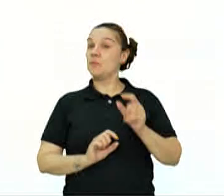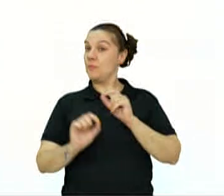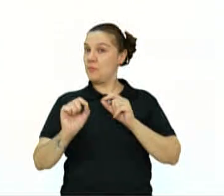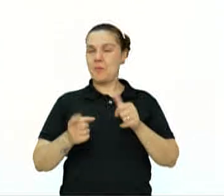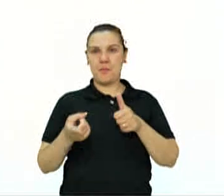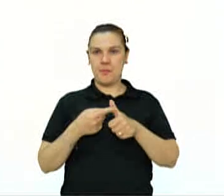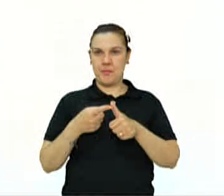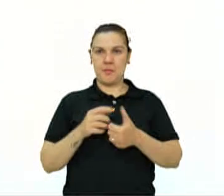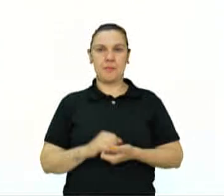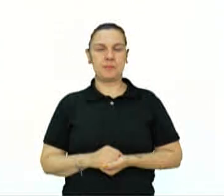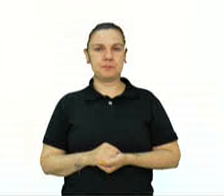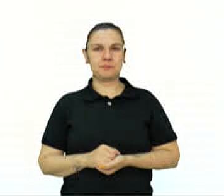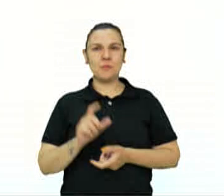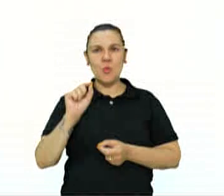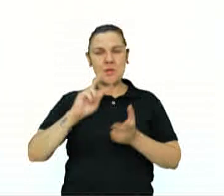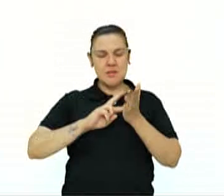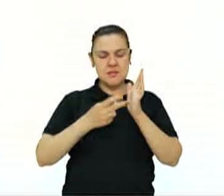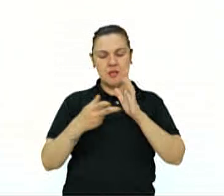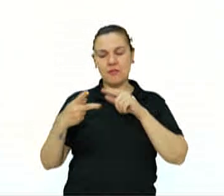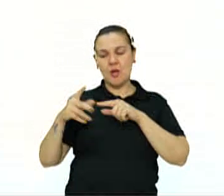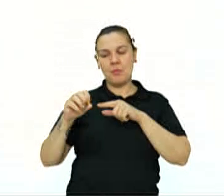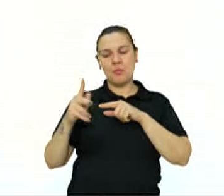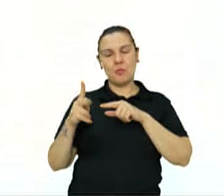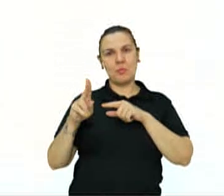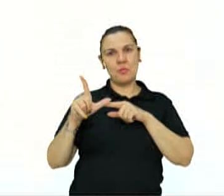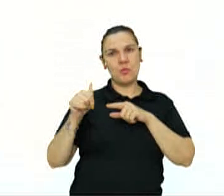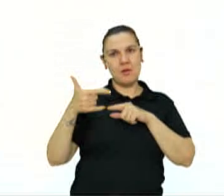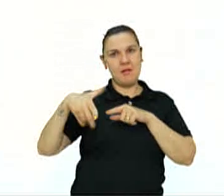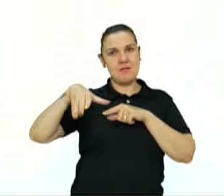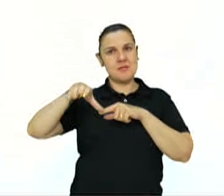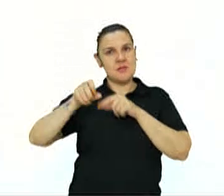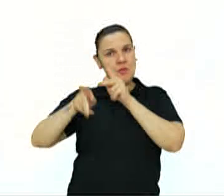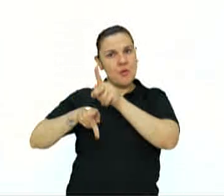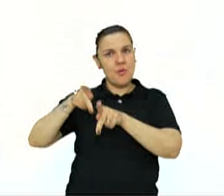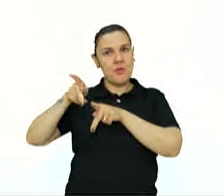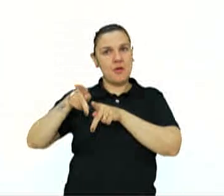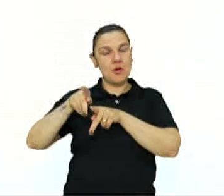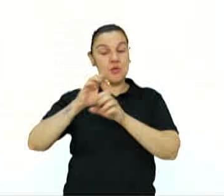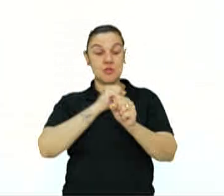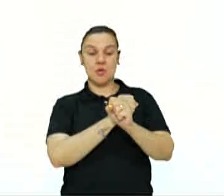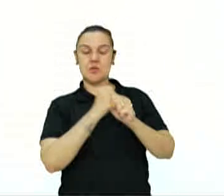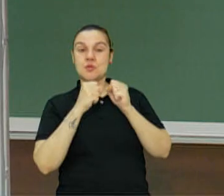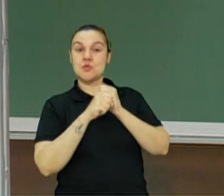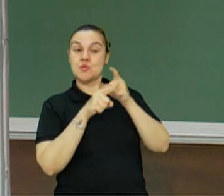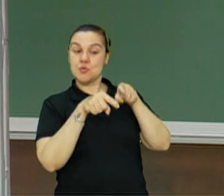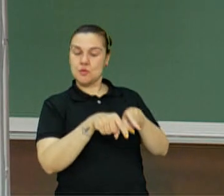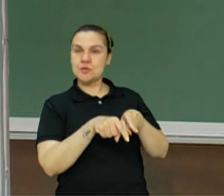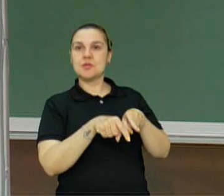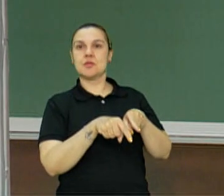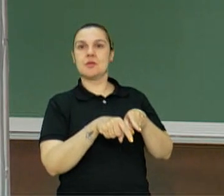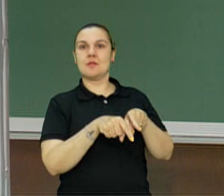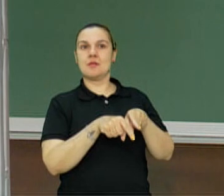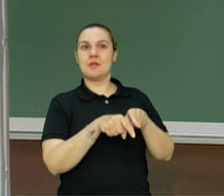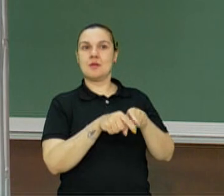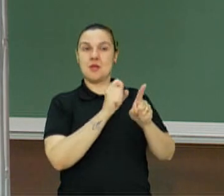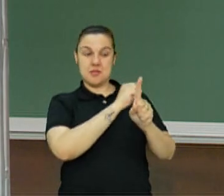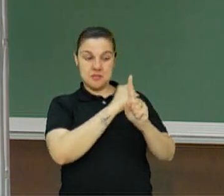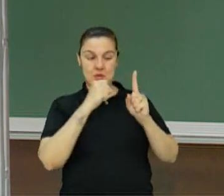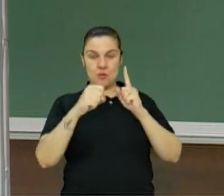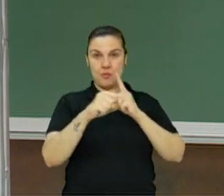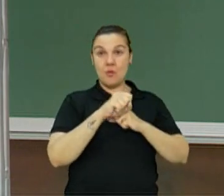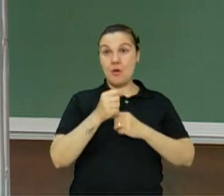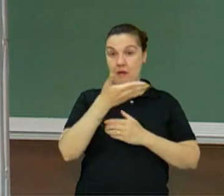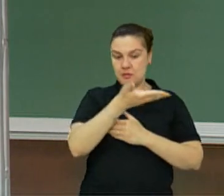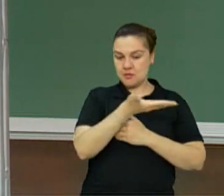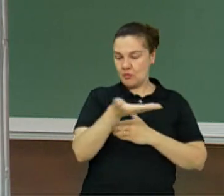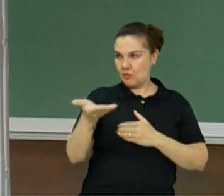compreendê-las. Primeiro, o que é uma população sobre o aspecto da sociologia? Bom,